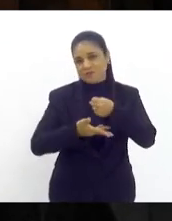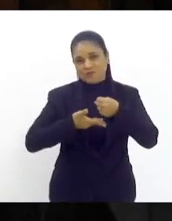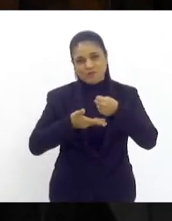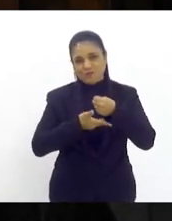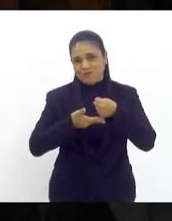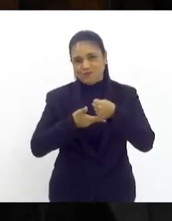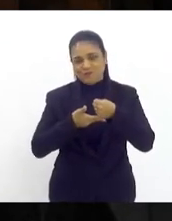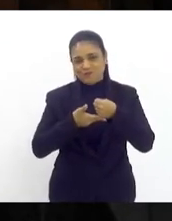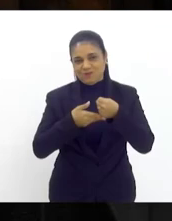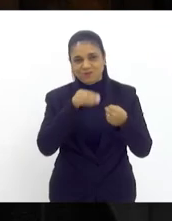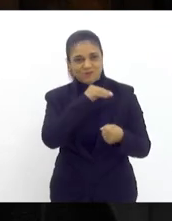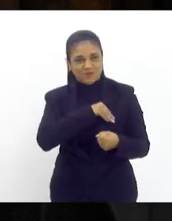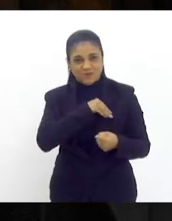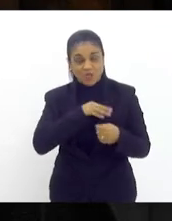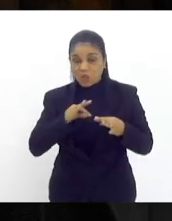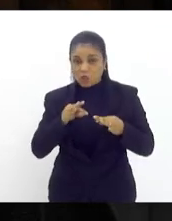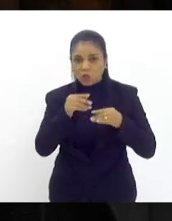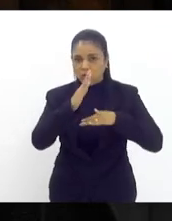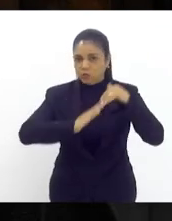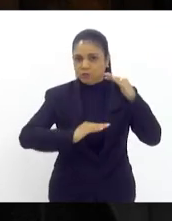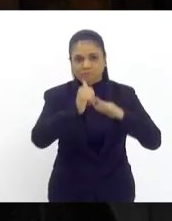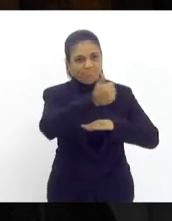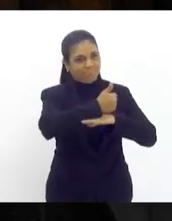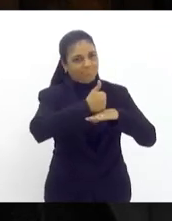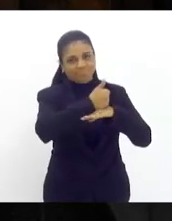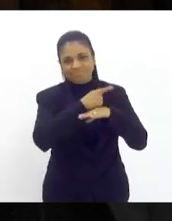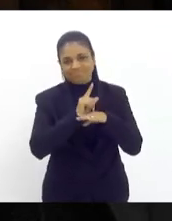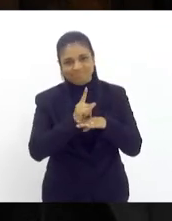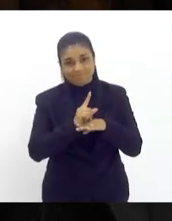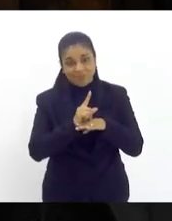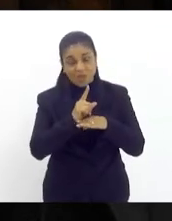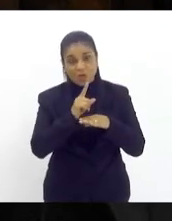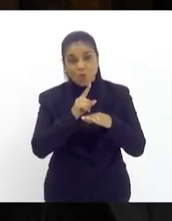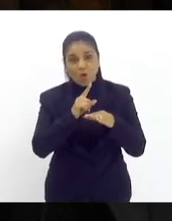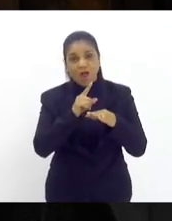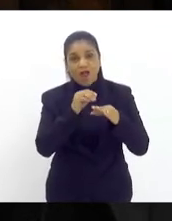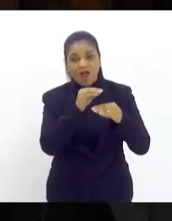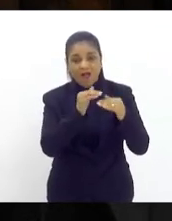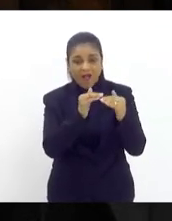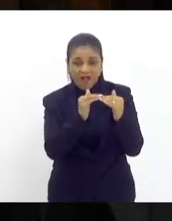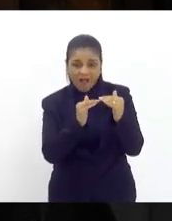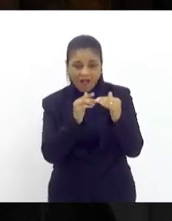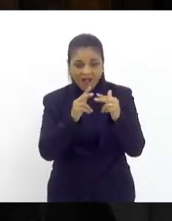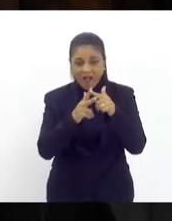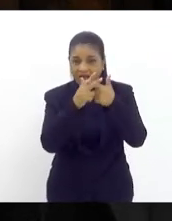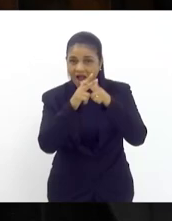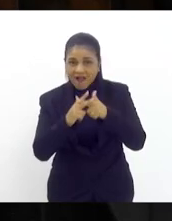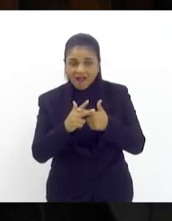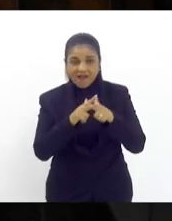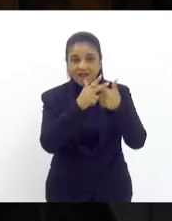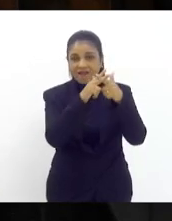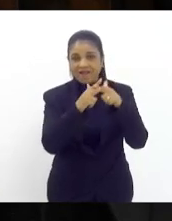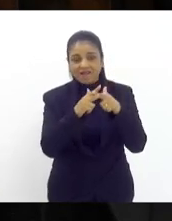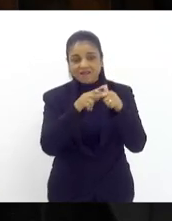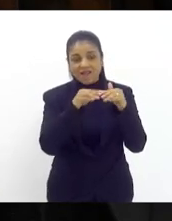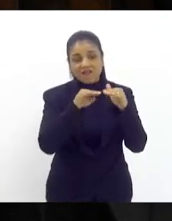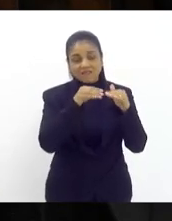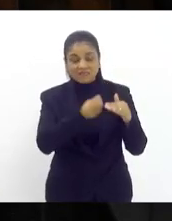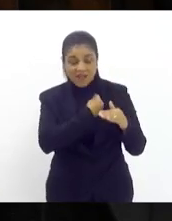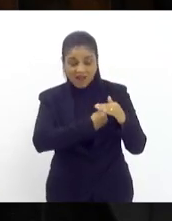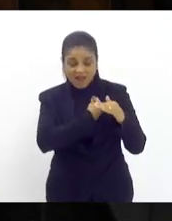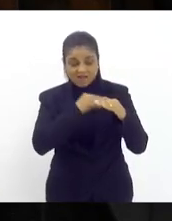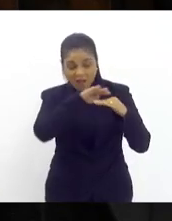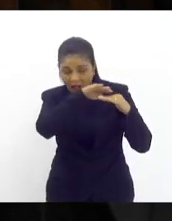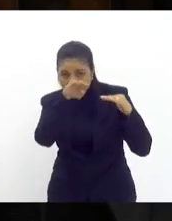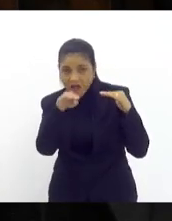a todas as carreiras e sim um reajuste do salários que estão abaixo do